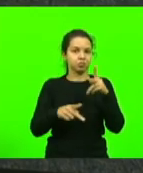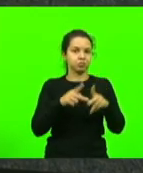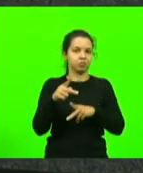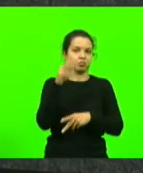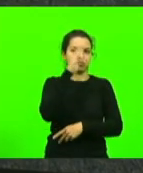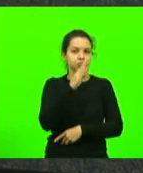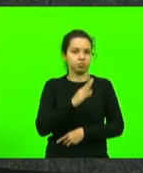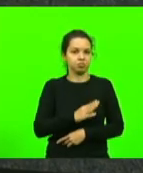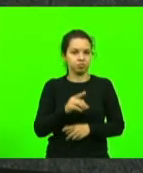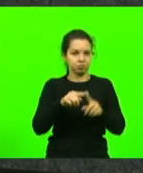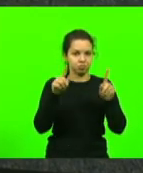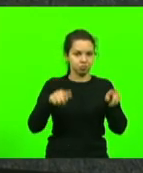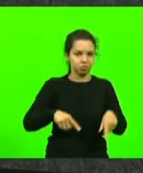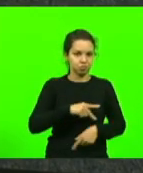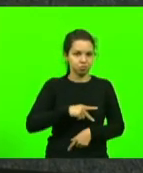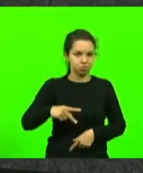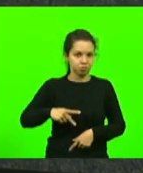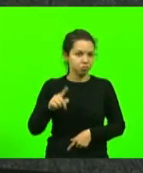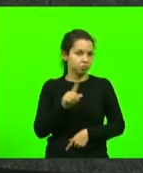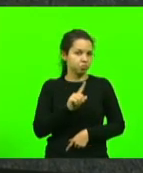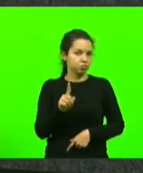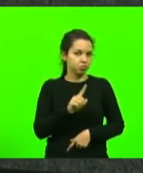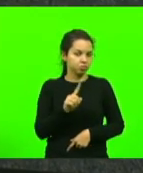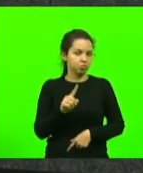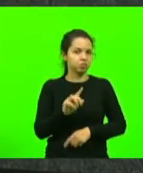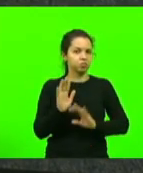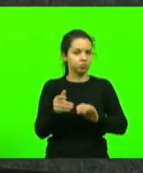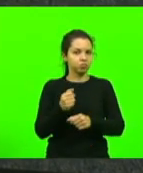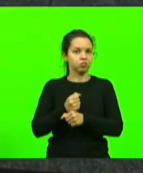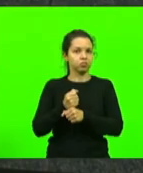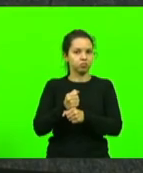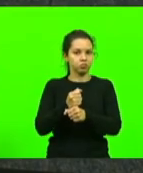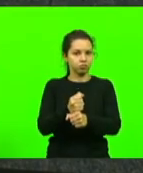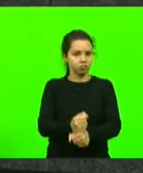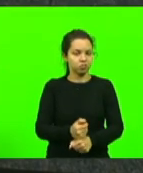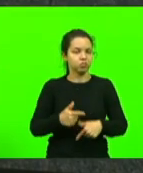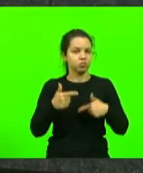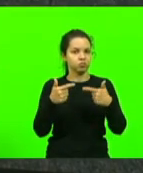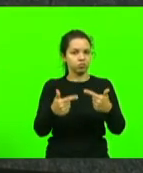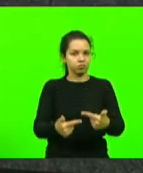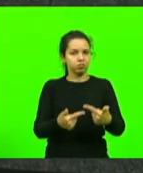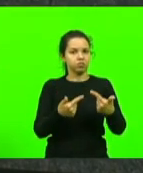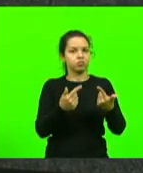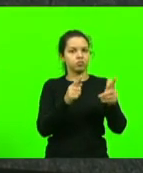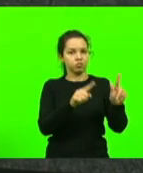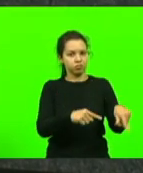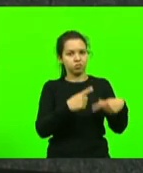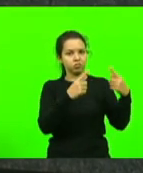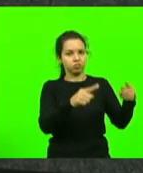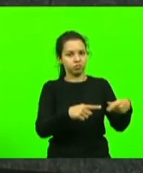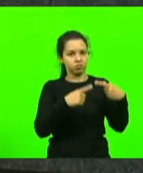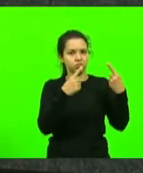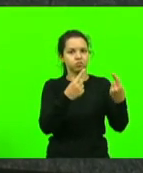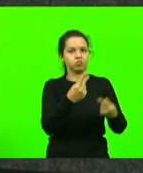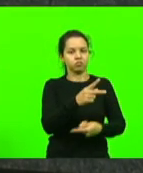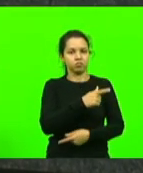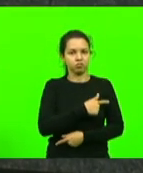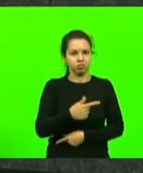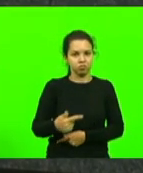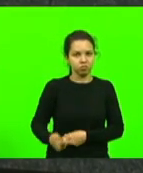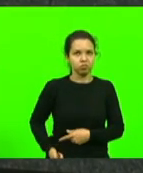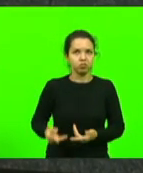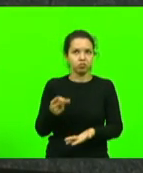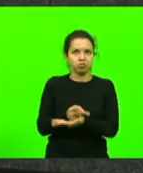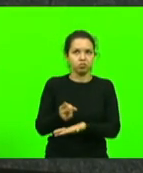não o servidor público Servidor Público faz há anos seu enfrentamento contra os ataques constantes do governo e vai